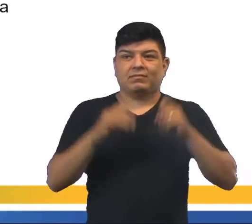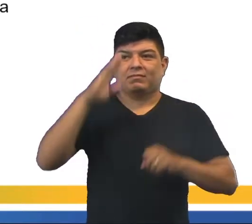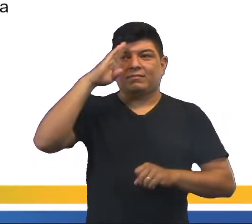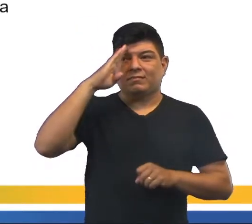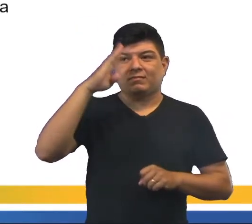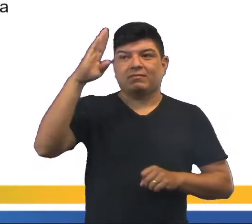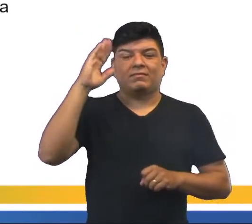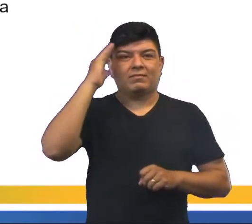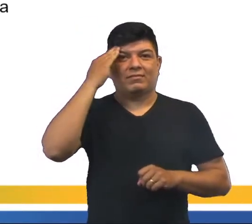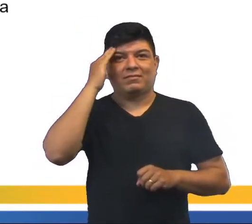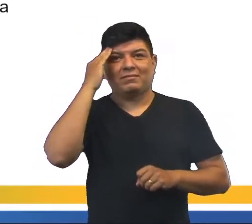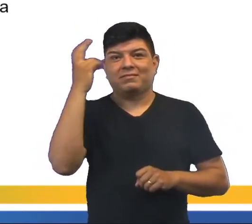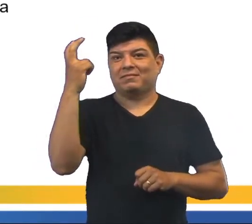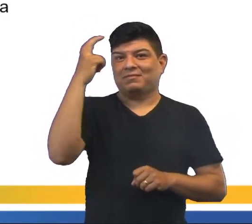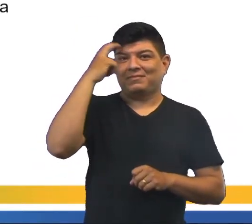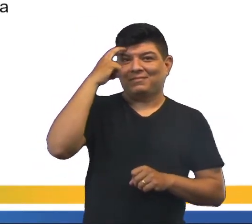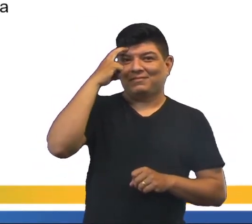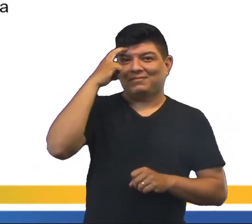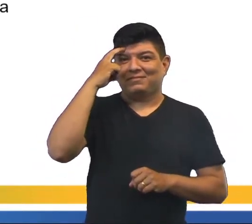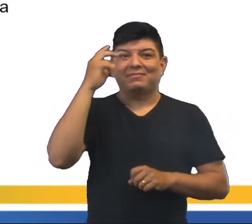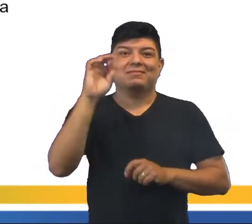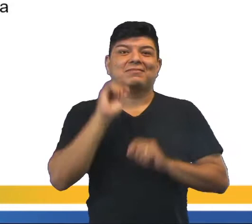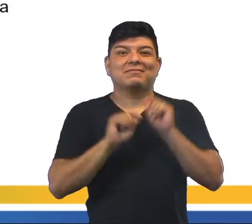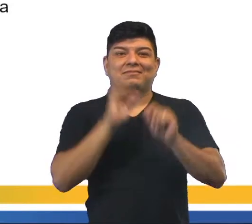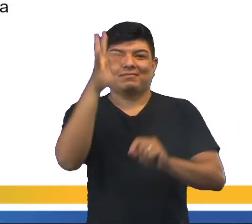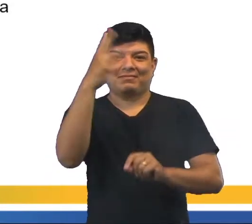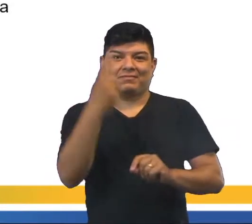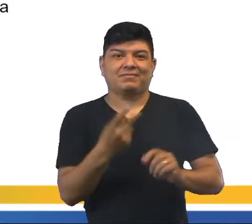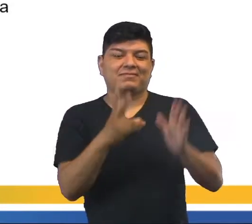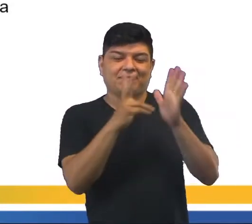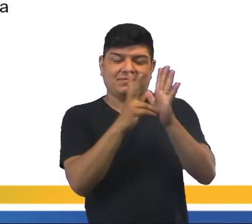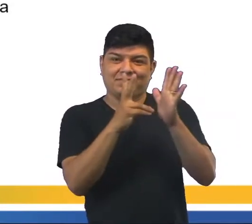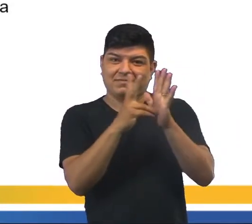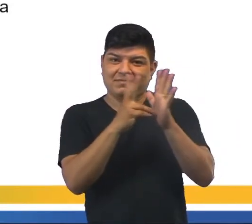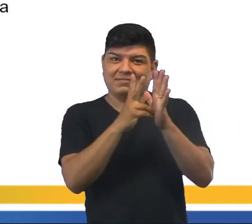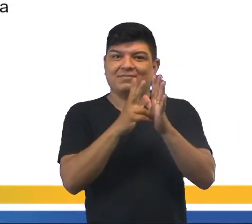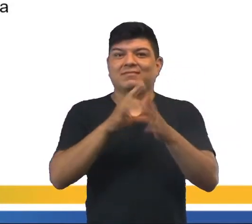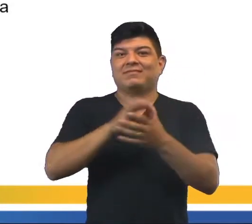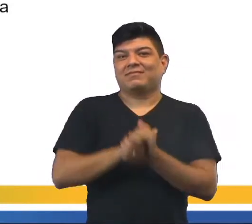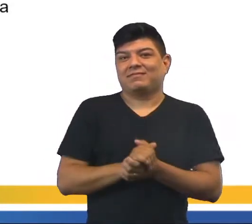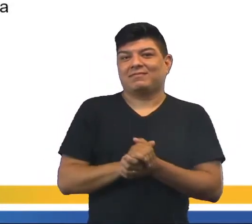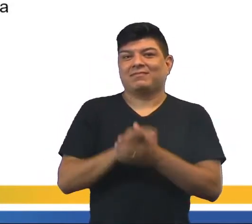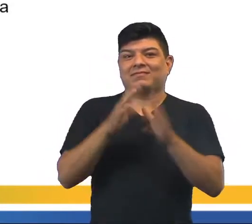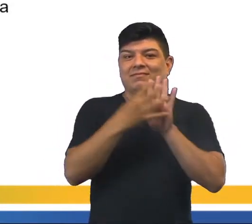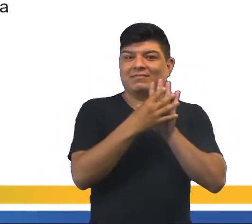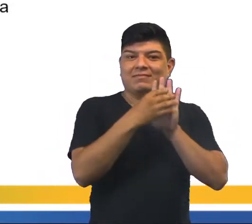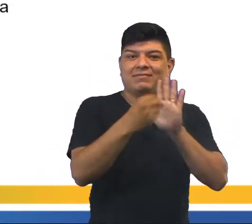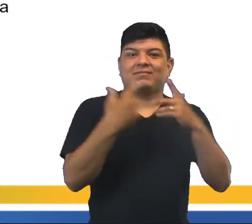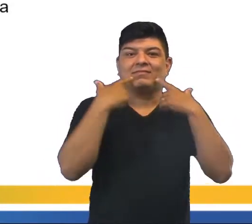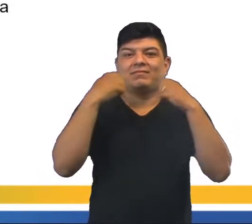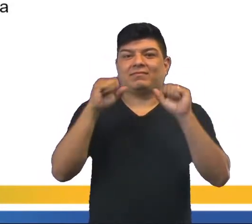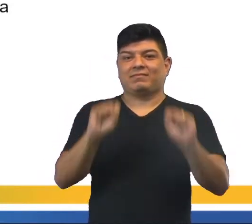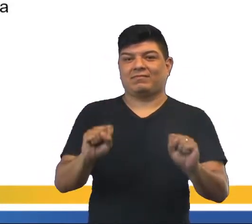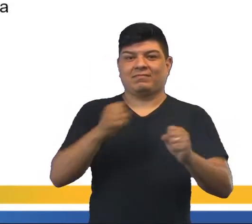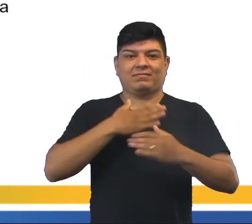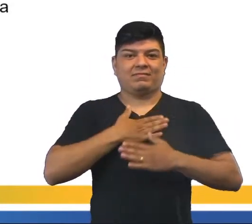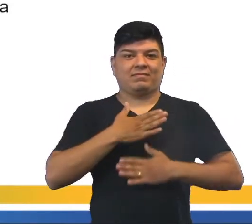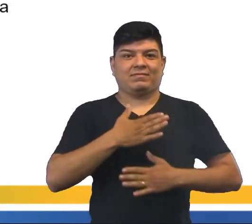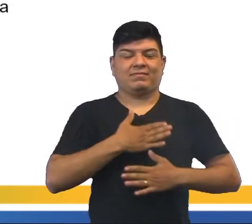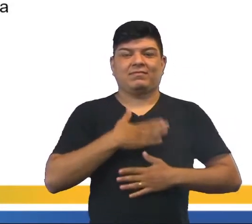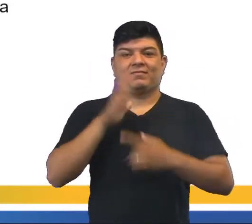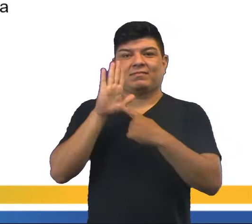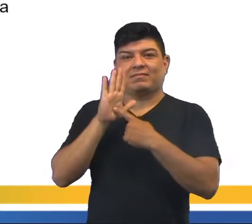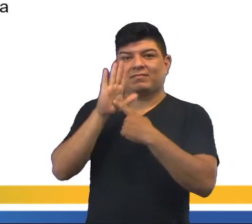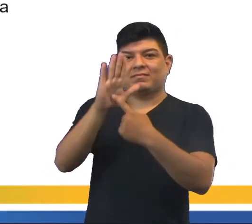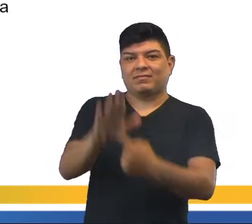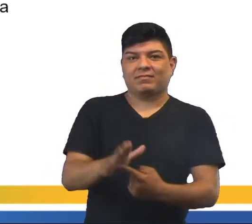para o entendimento da cultura de matriz africana e indígena. Elas são símbolos da linguagem corporal que nos mostram